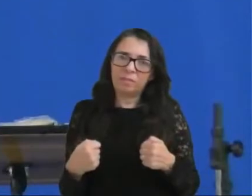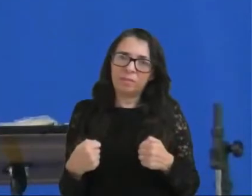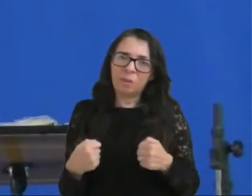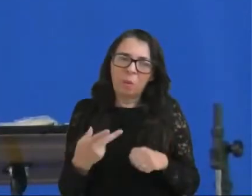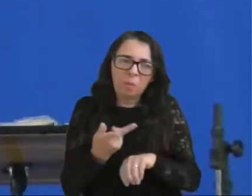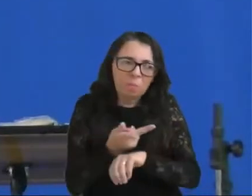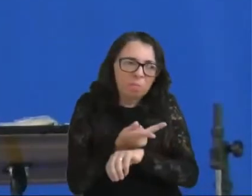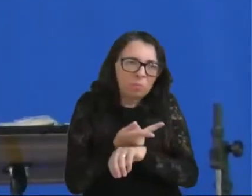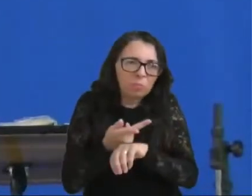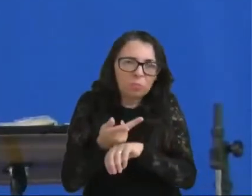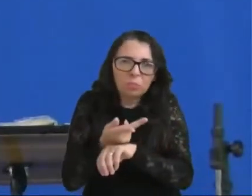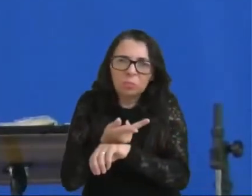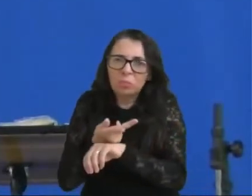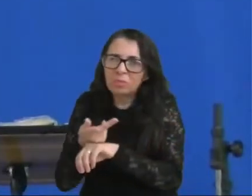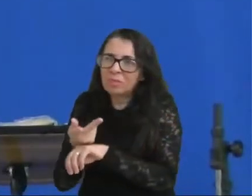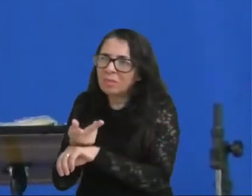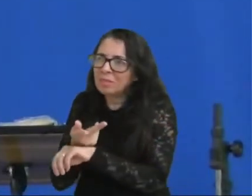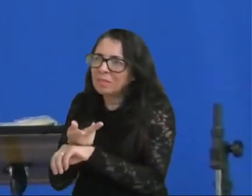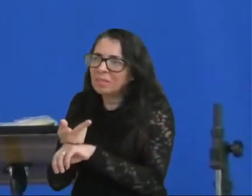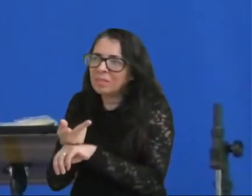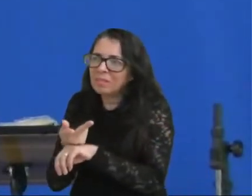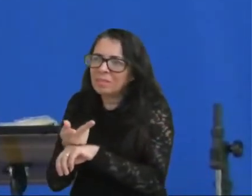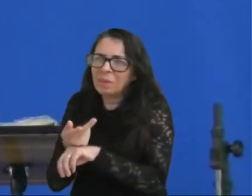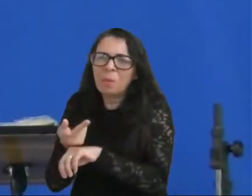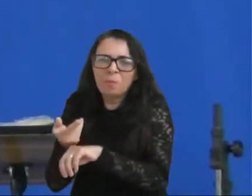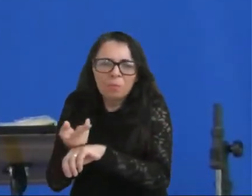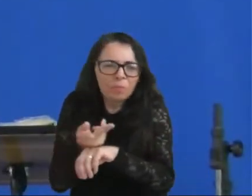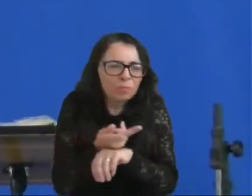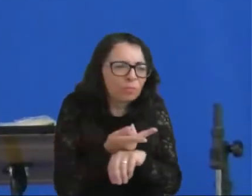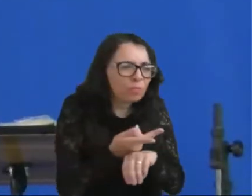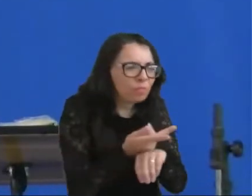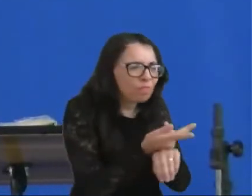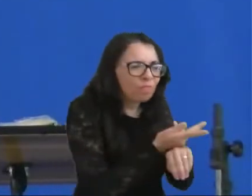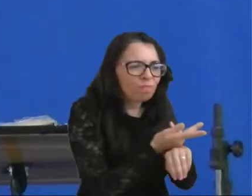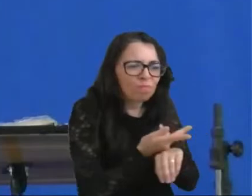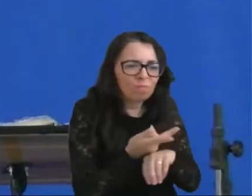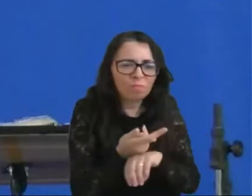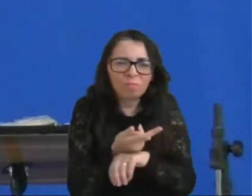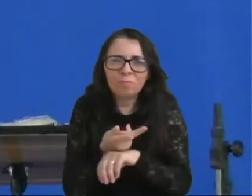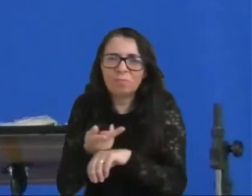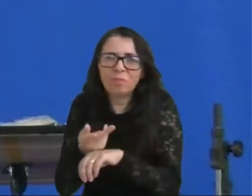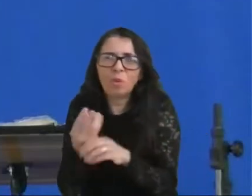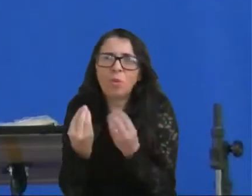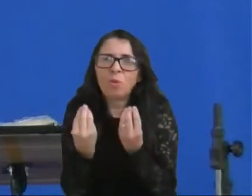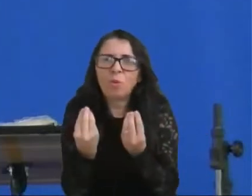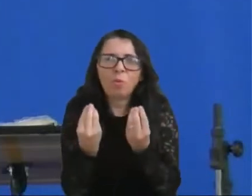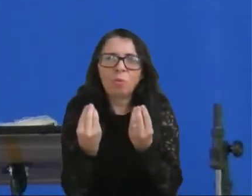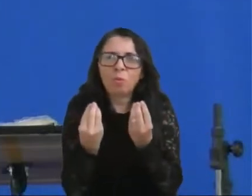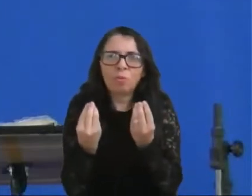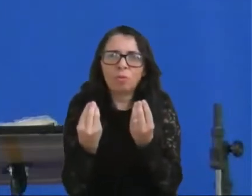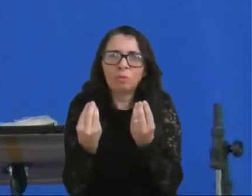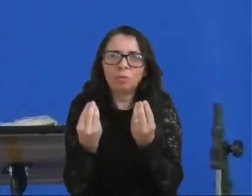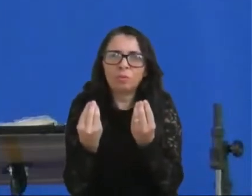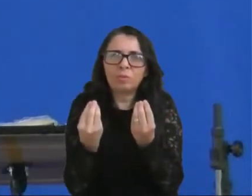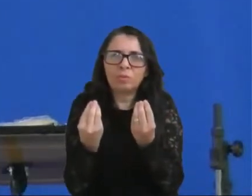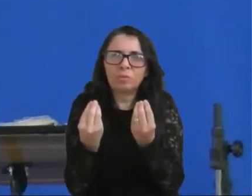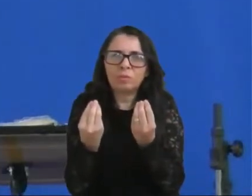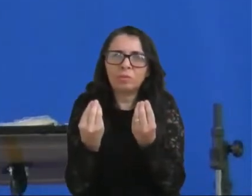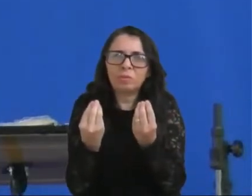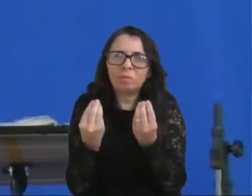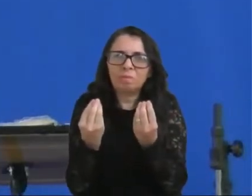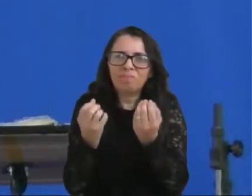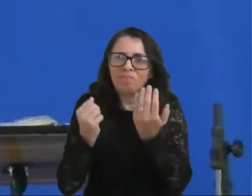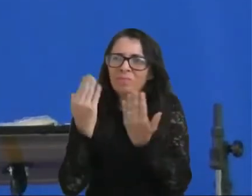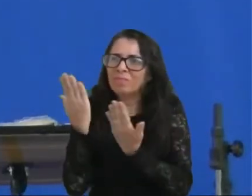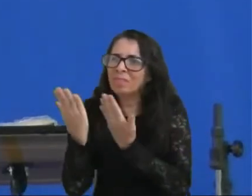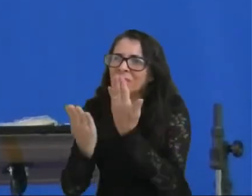diligência entender o que Deus quer para a tua vida. Você que tem ficado afastado de Deus, você